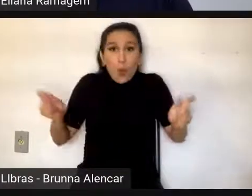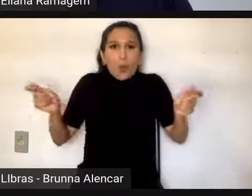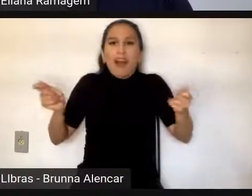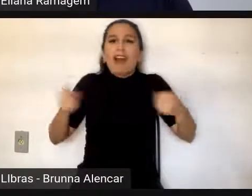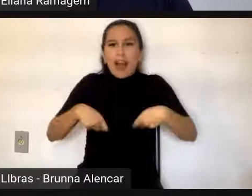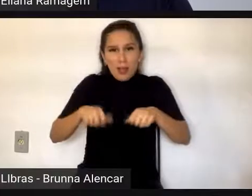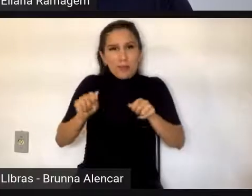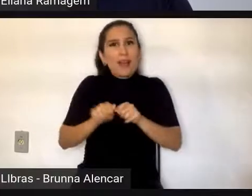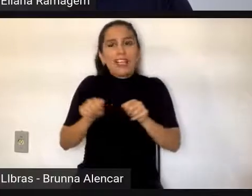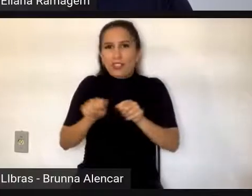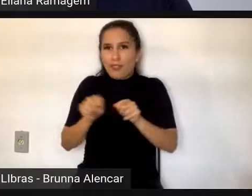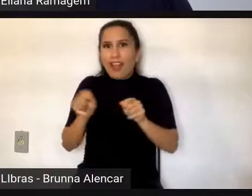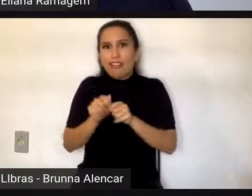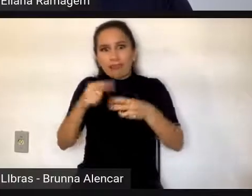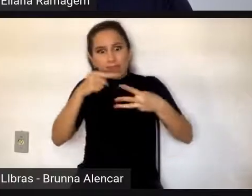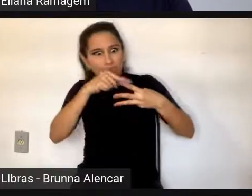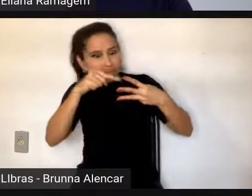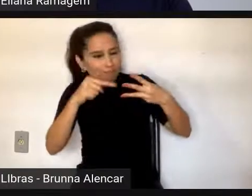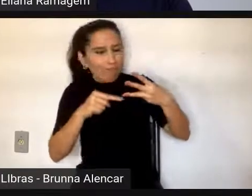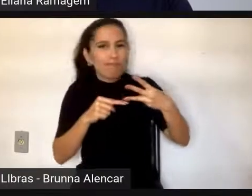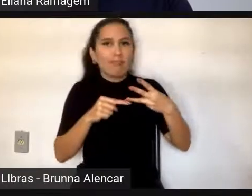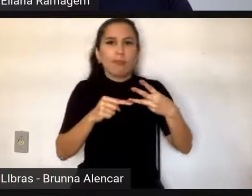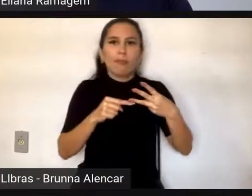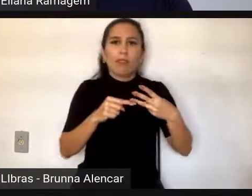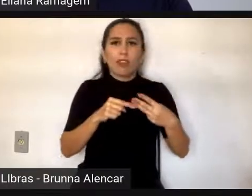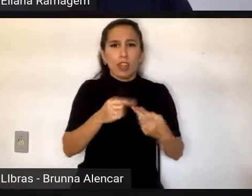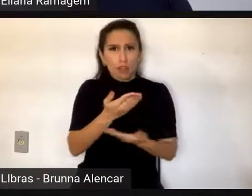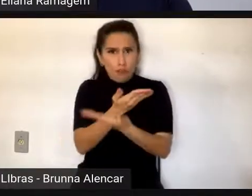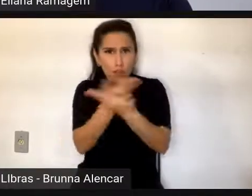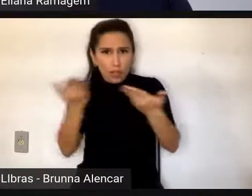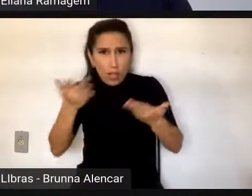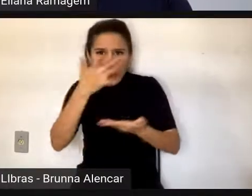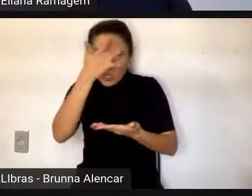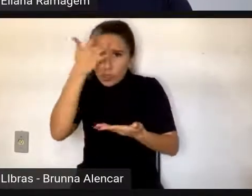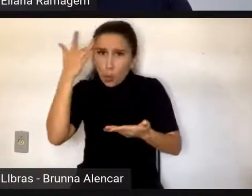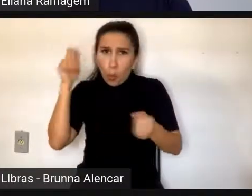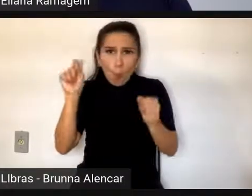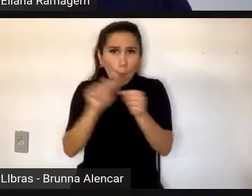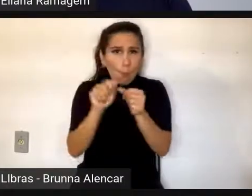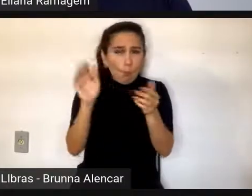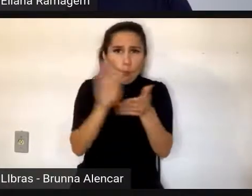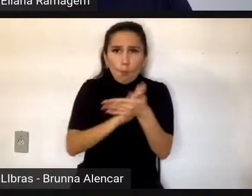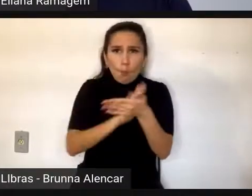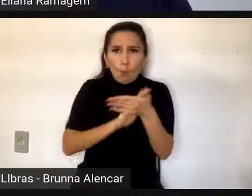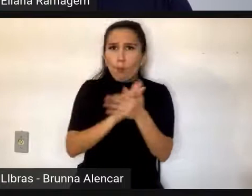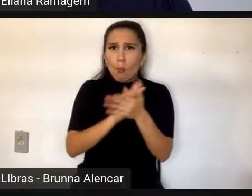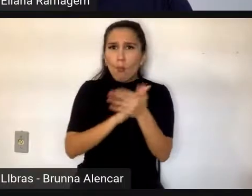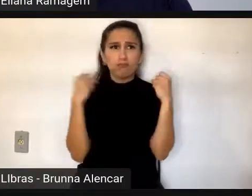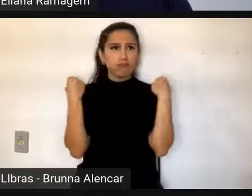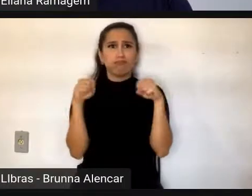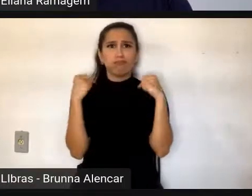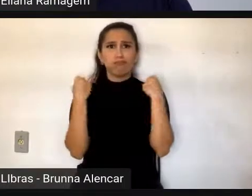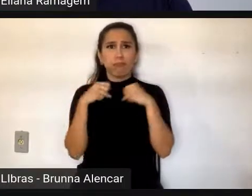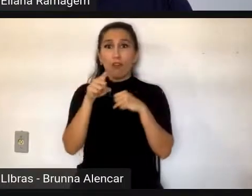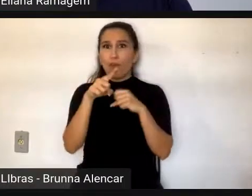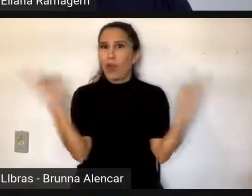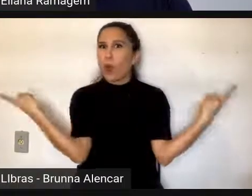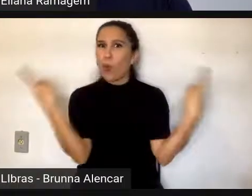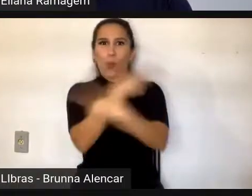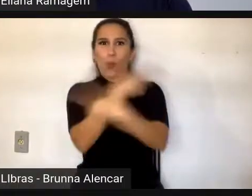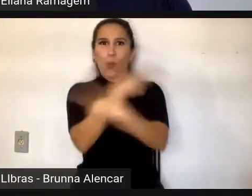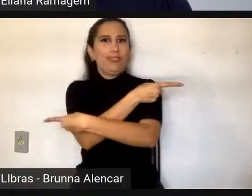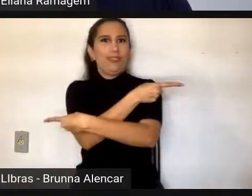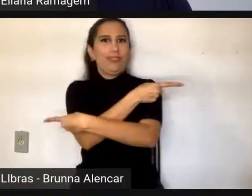estar em atividade. Se você é um sedentário, você está na contramão da